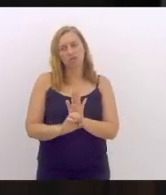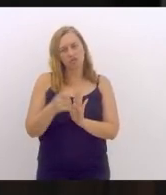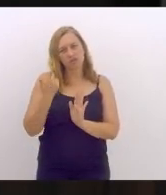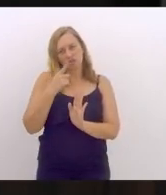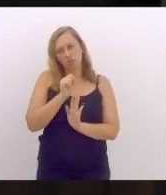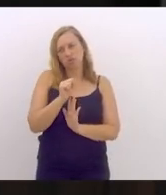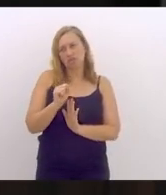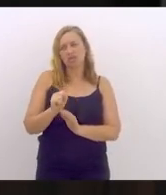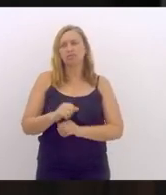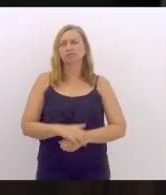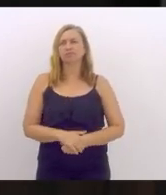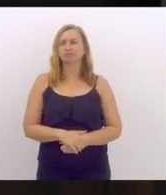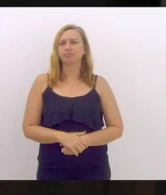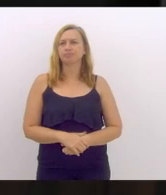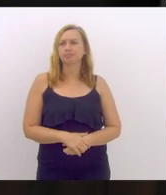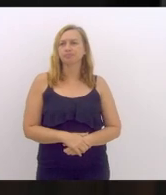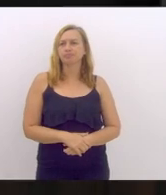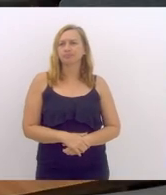consegue